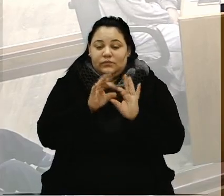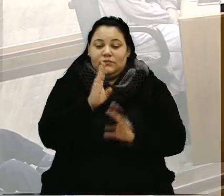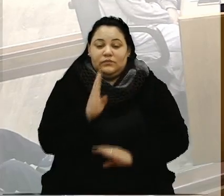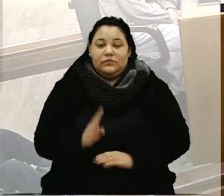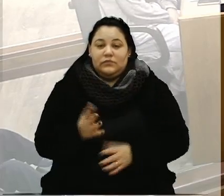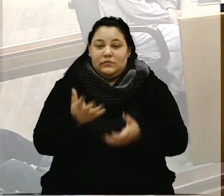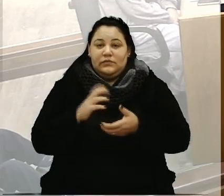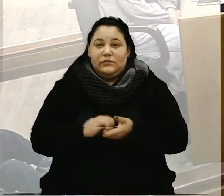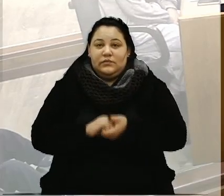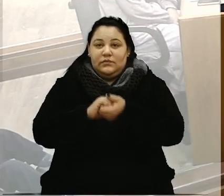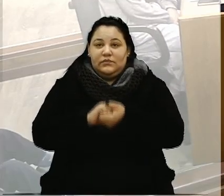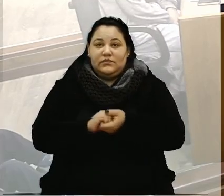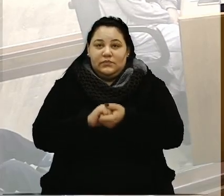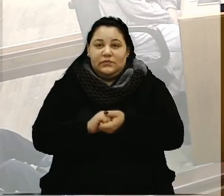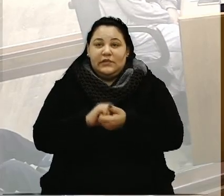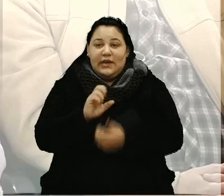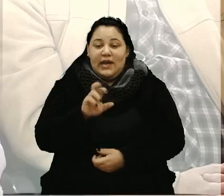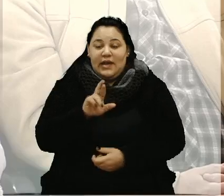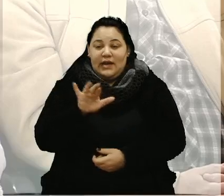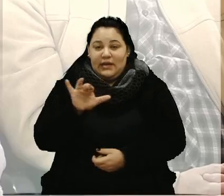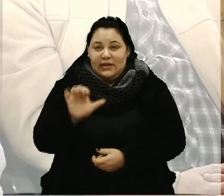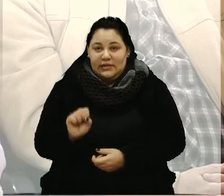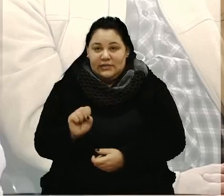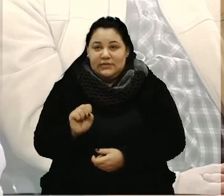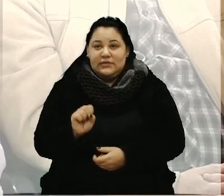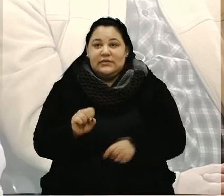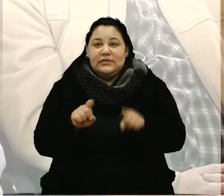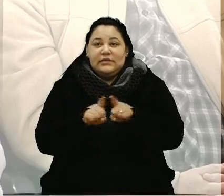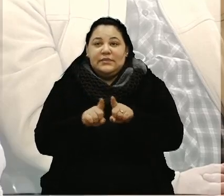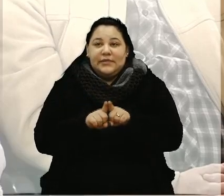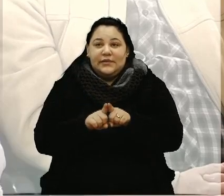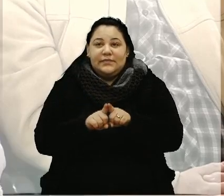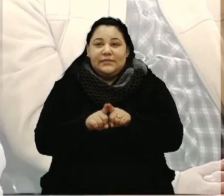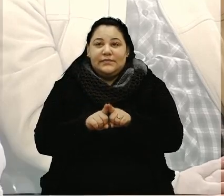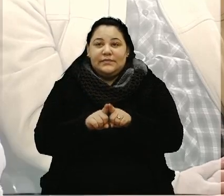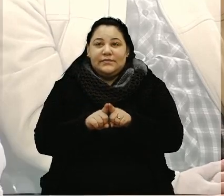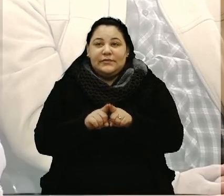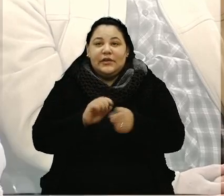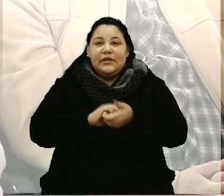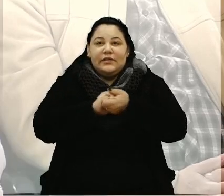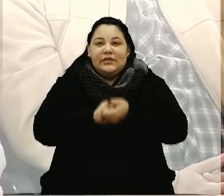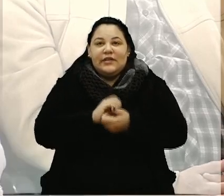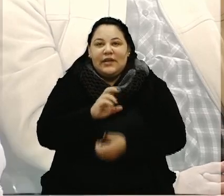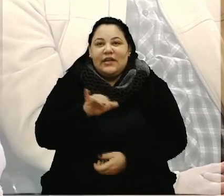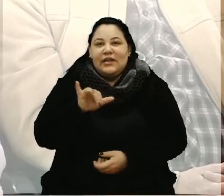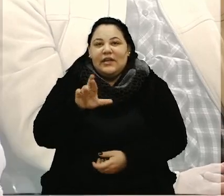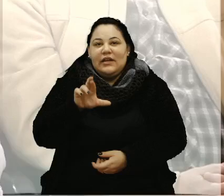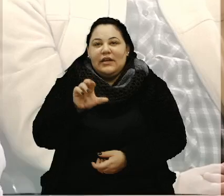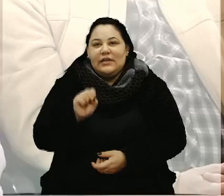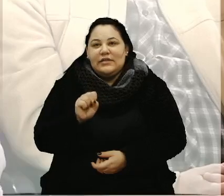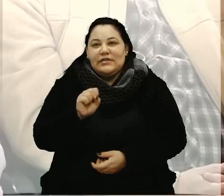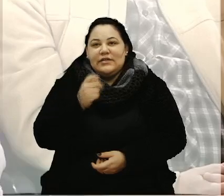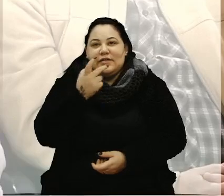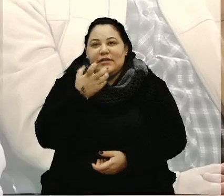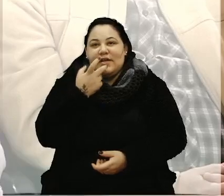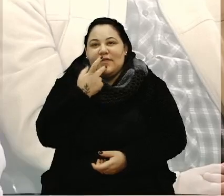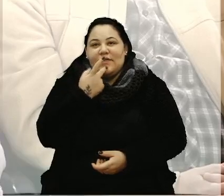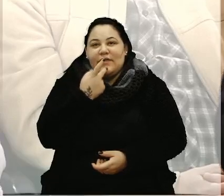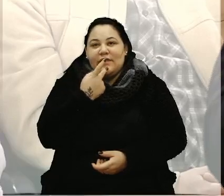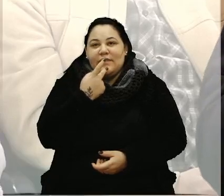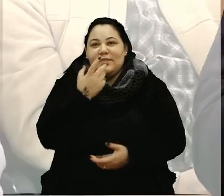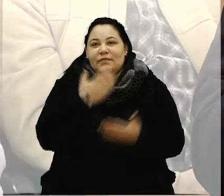saudar a Cristiane. E saudando a Cristiane, quero saudar todos os membros da Igreja